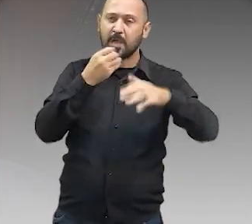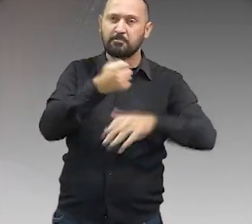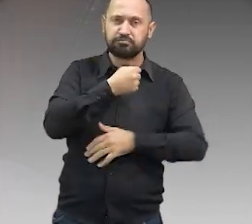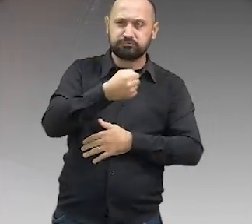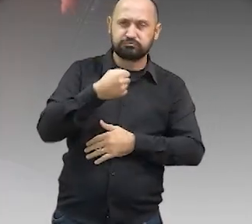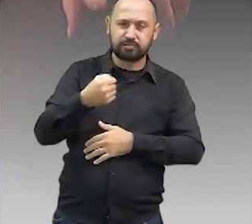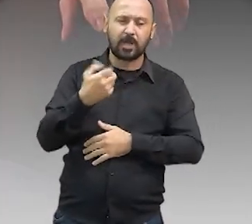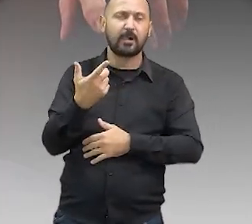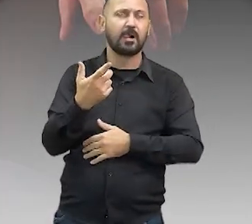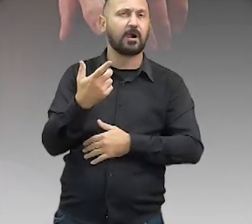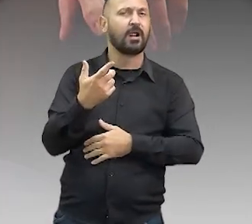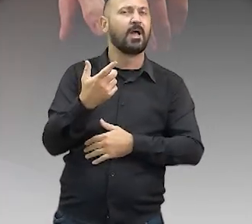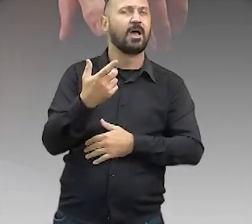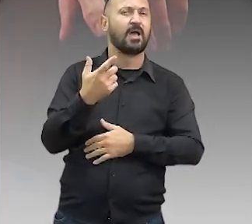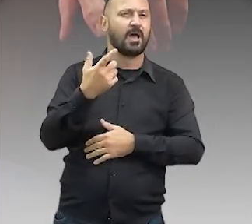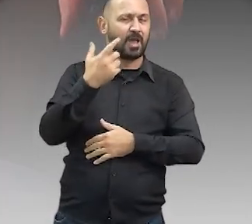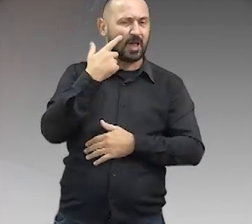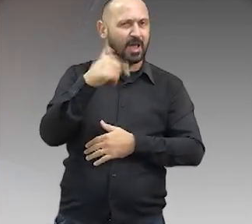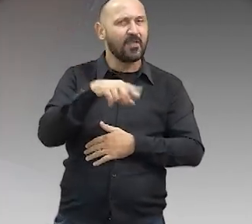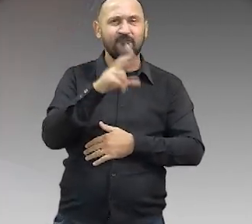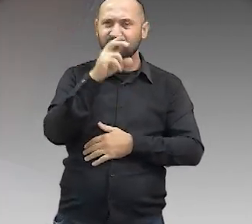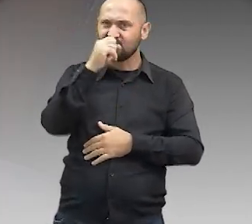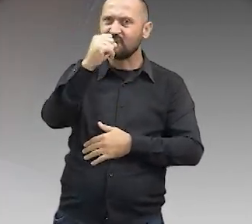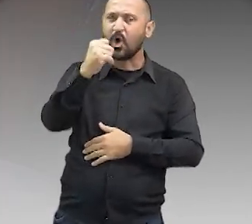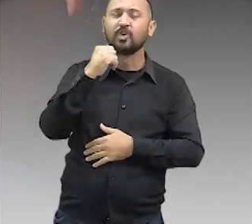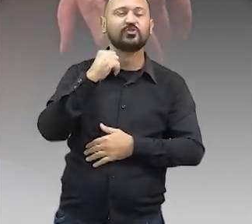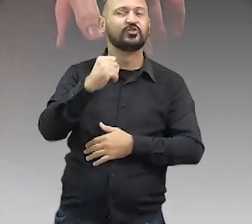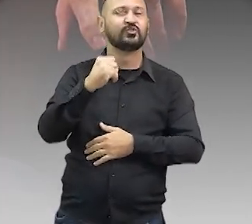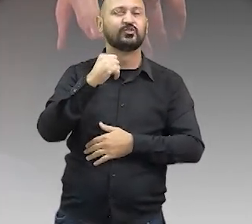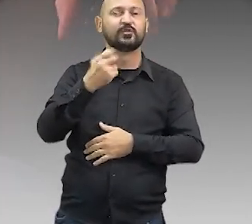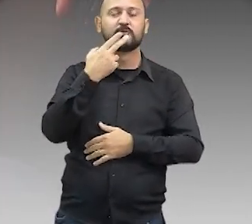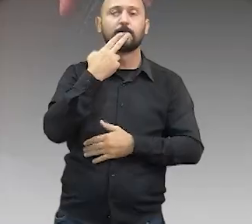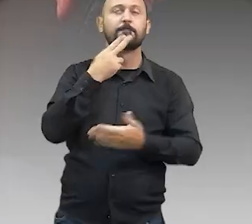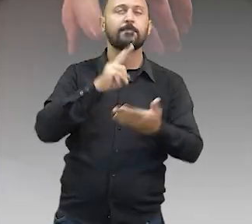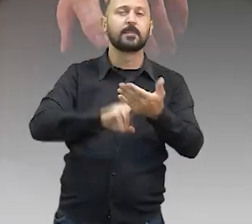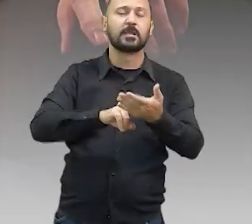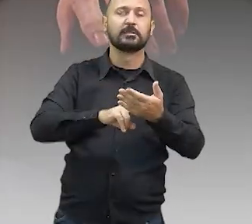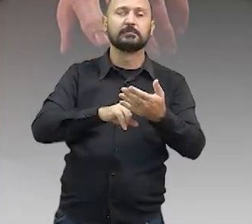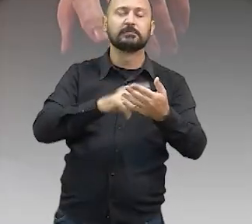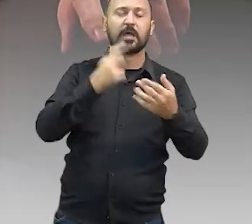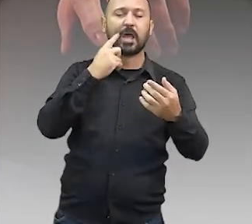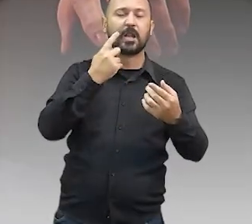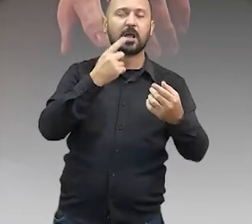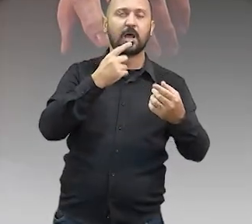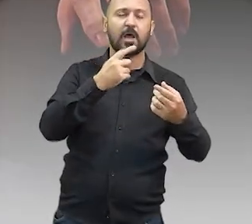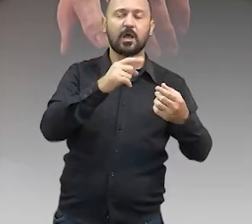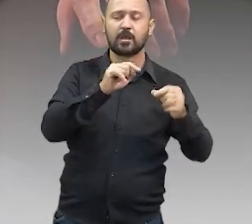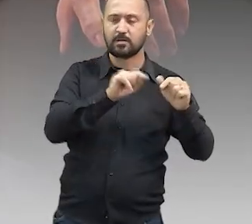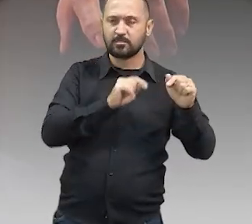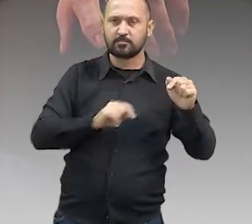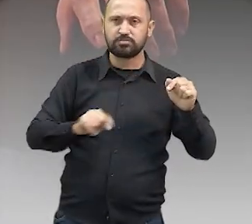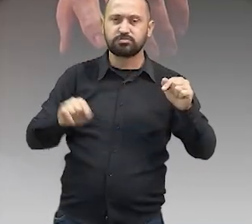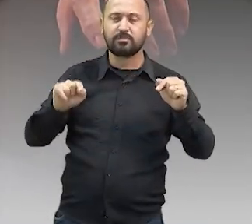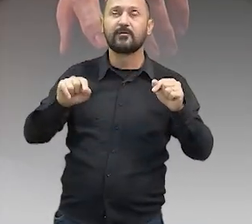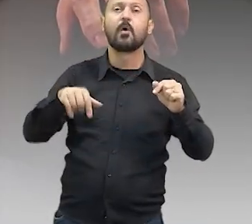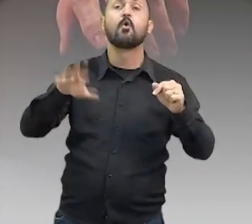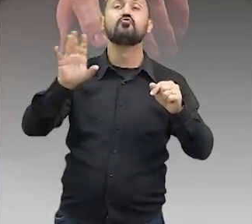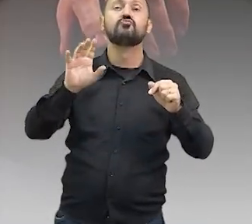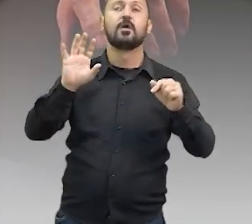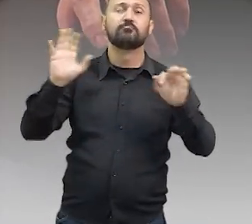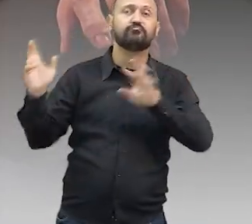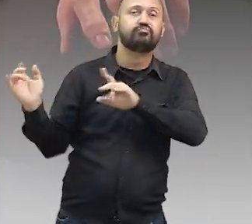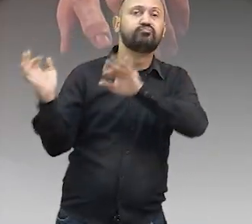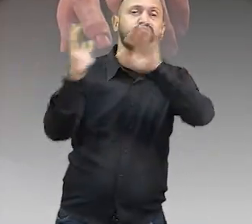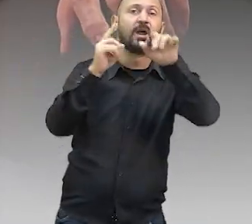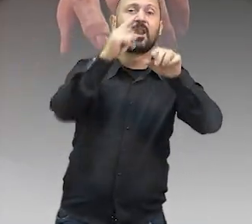e naquela época os grandes veículos tinham muita correspondentes, todos eram instalados em Cuiabá.